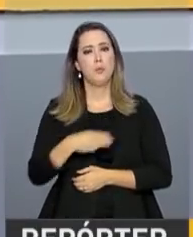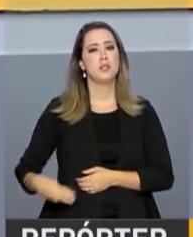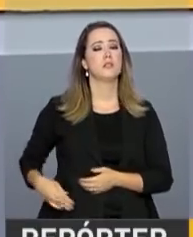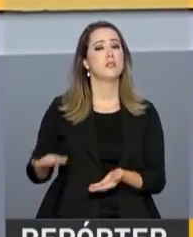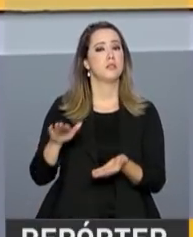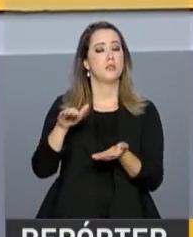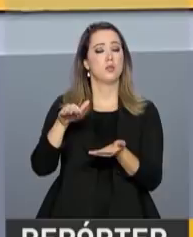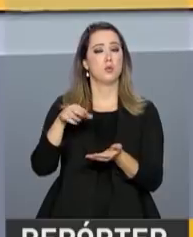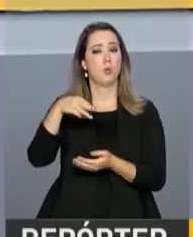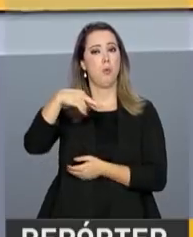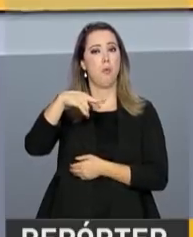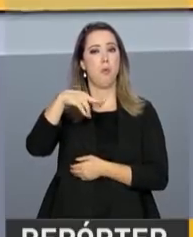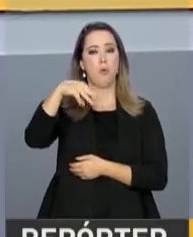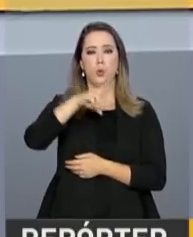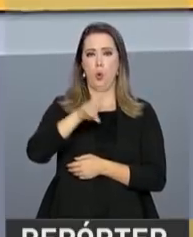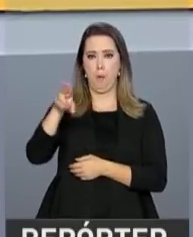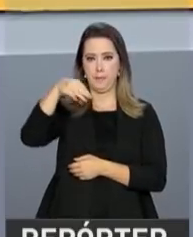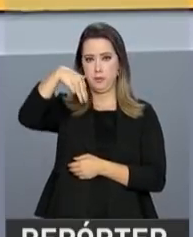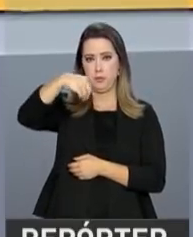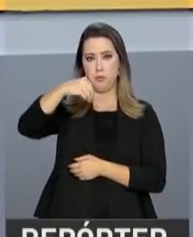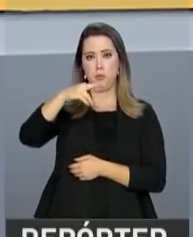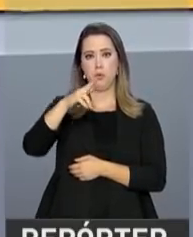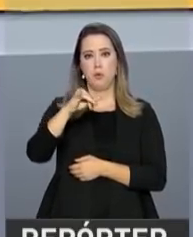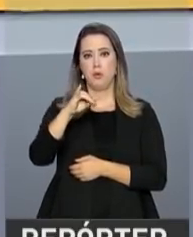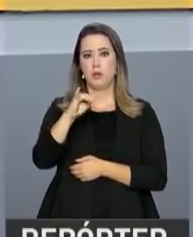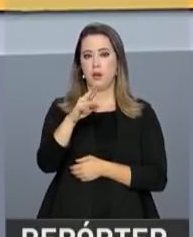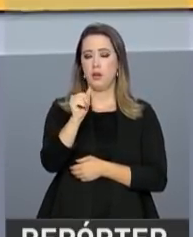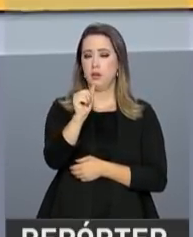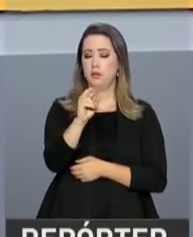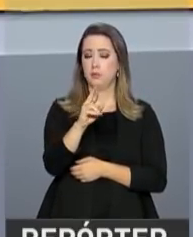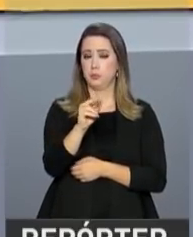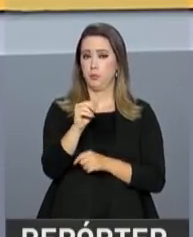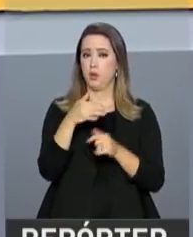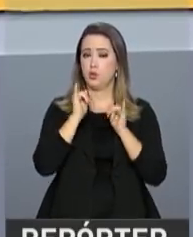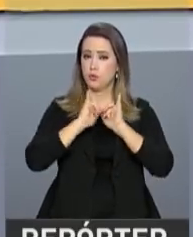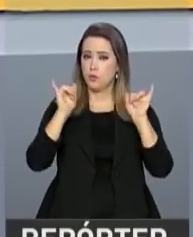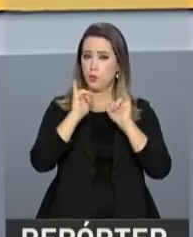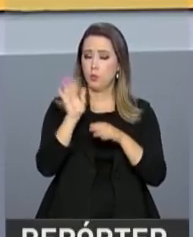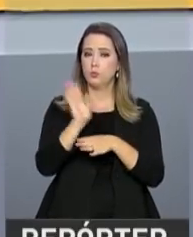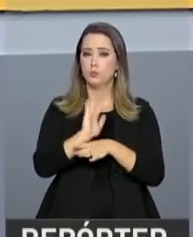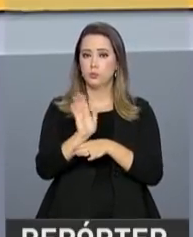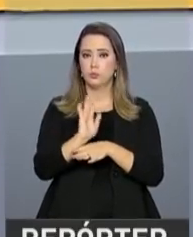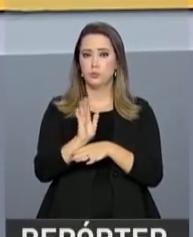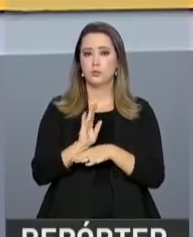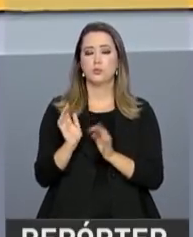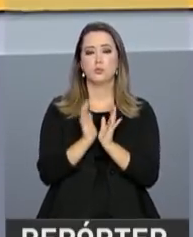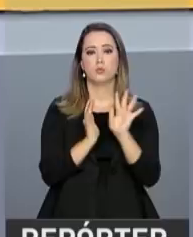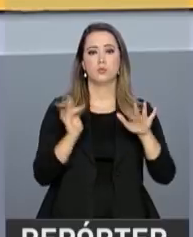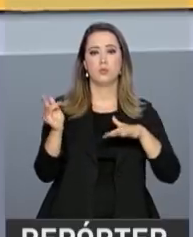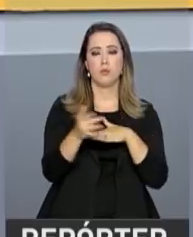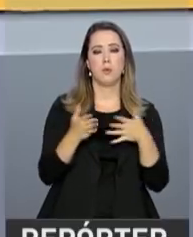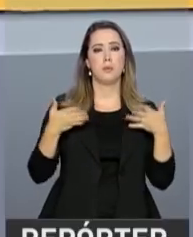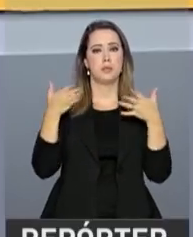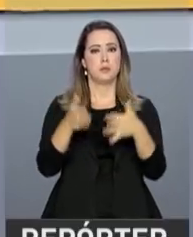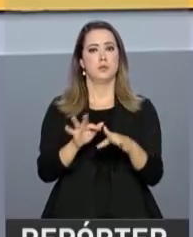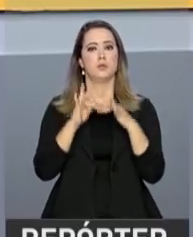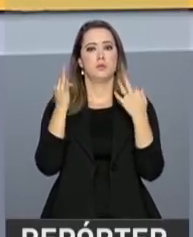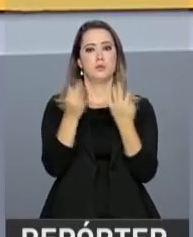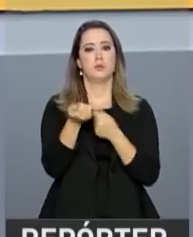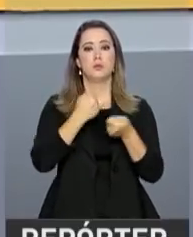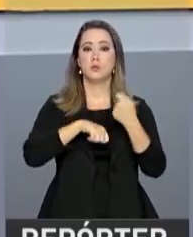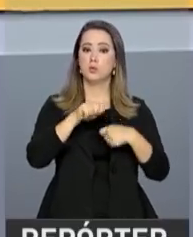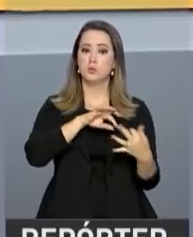secretaria geral da presidência moreira franco divulgou um vídeo nas redes sociais sobre a participação brasileira no fórum econômico mundial